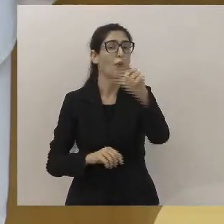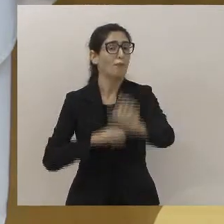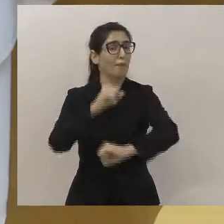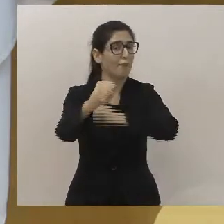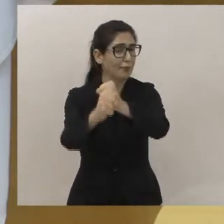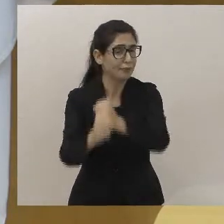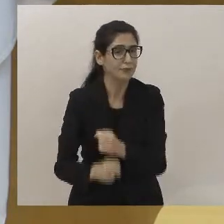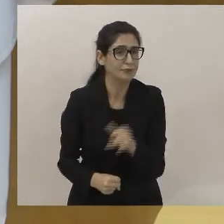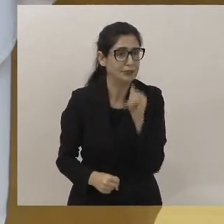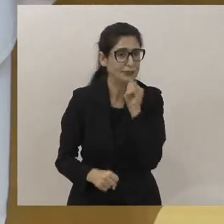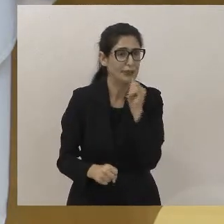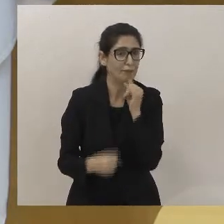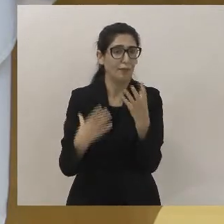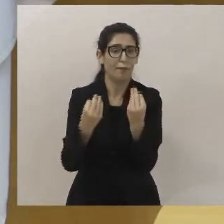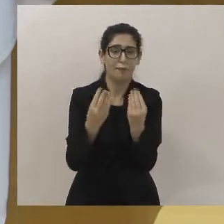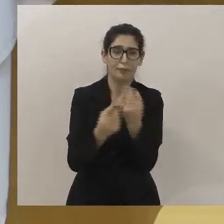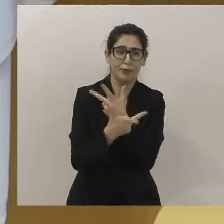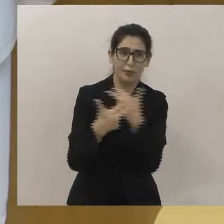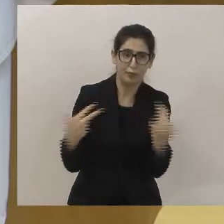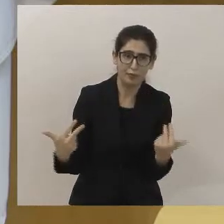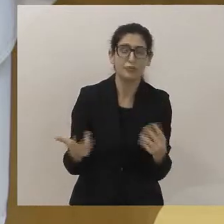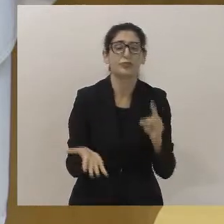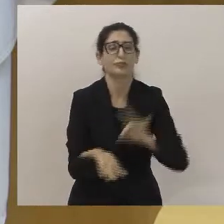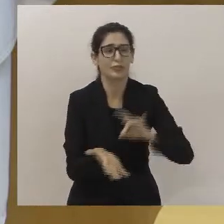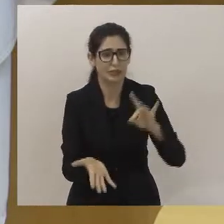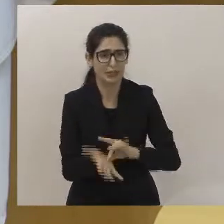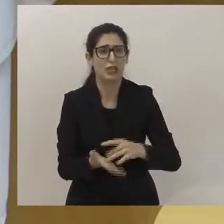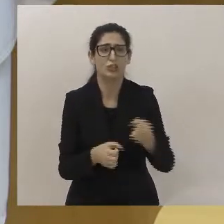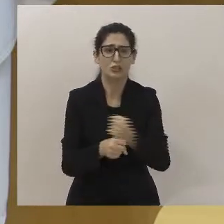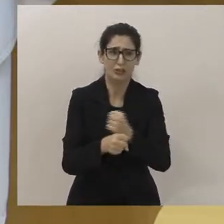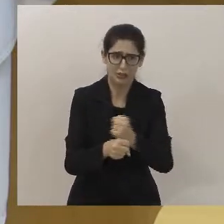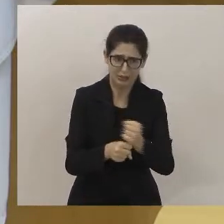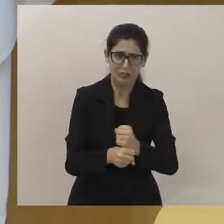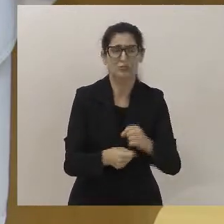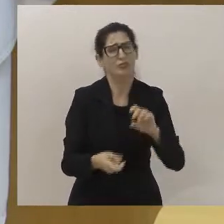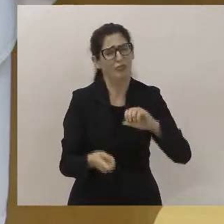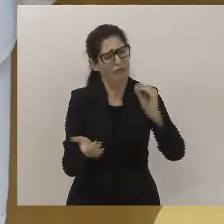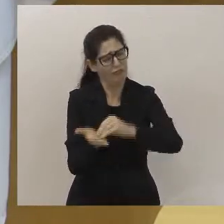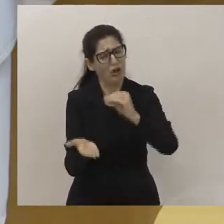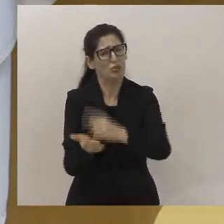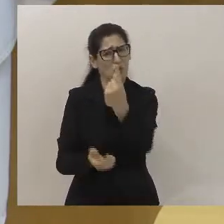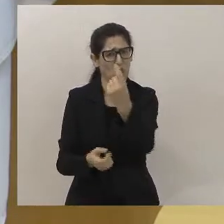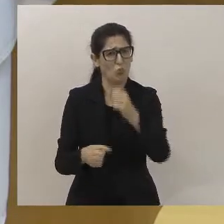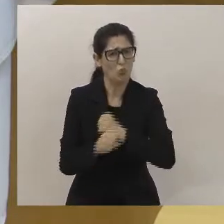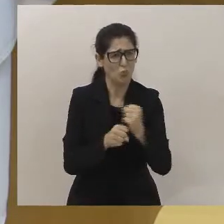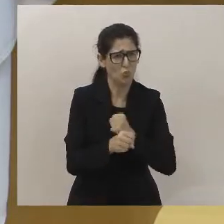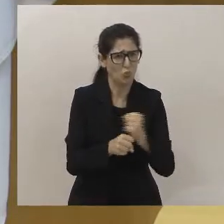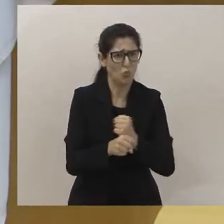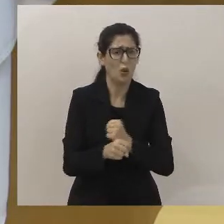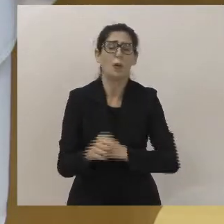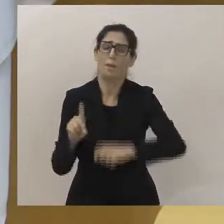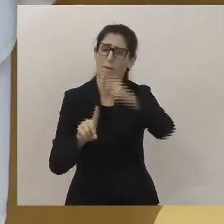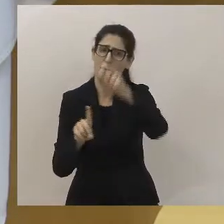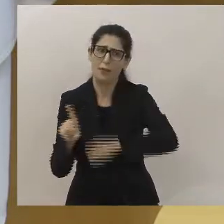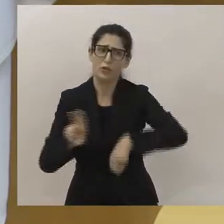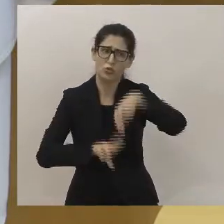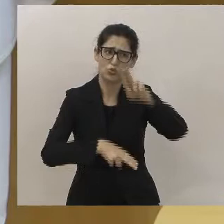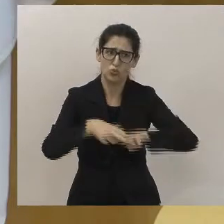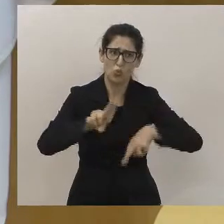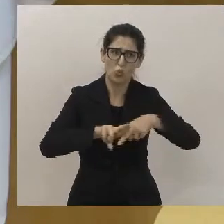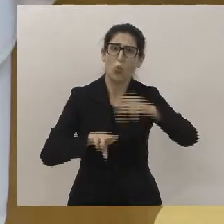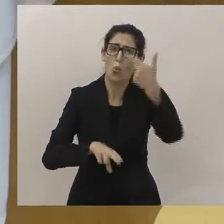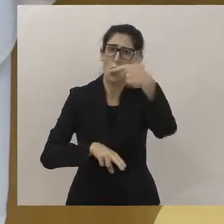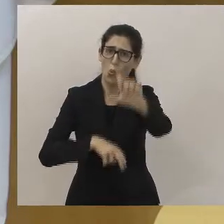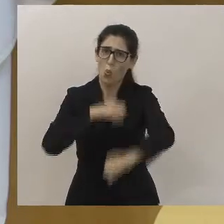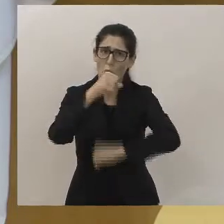muita coisa de fato agora nesse último ano foi feito de fato um ano só estamos em junho quando chegar a junho do ano que vem começa às